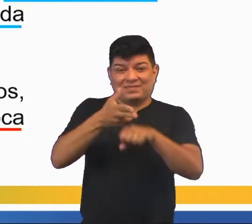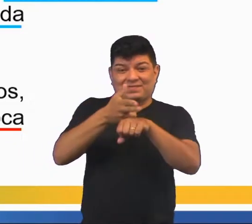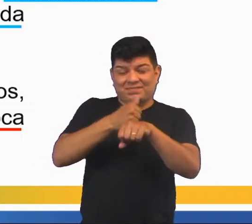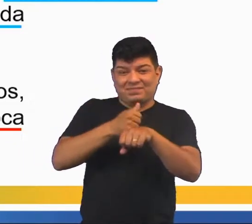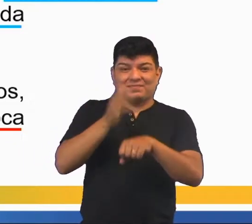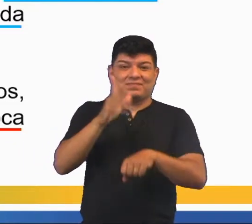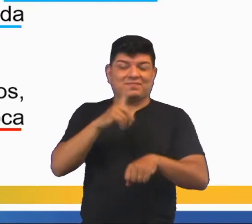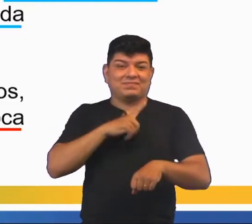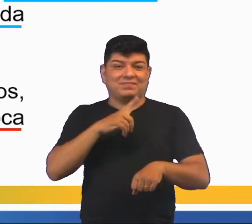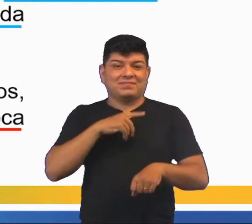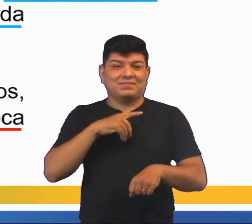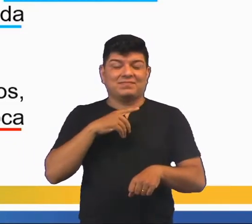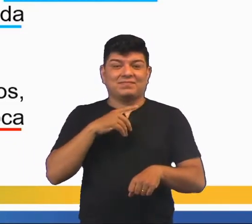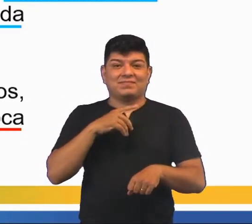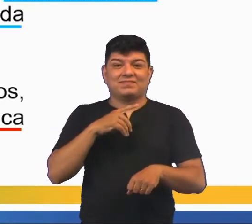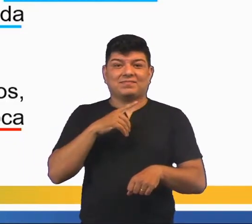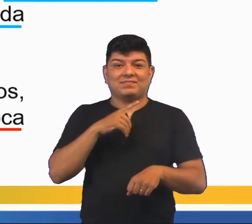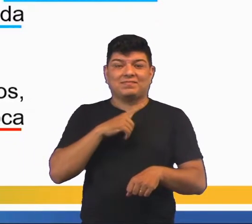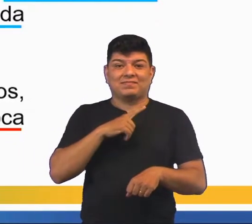cedo eu já